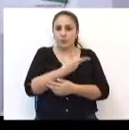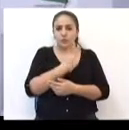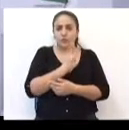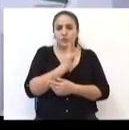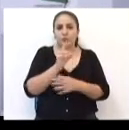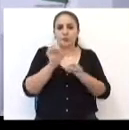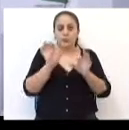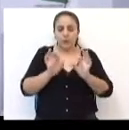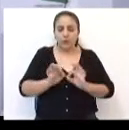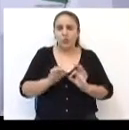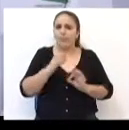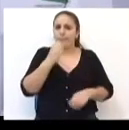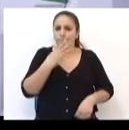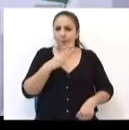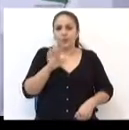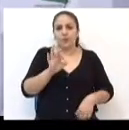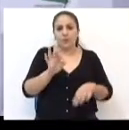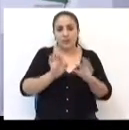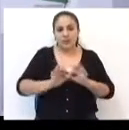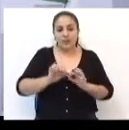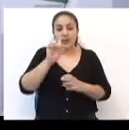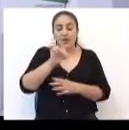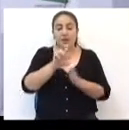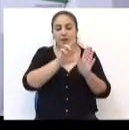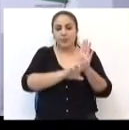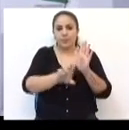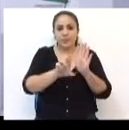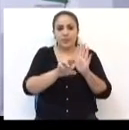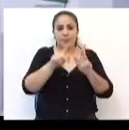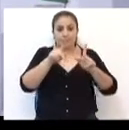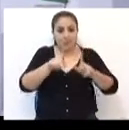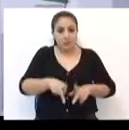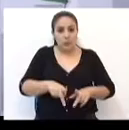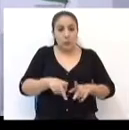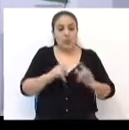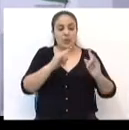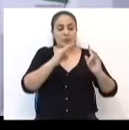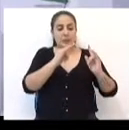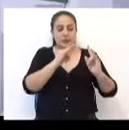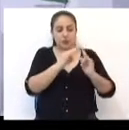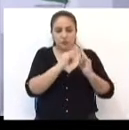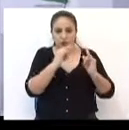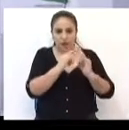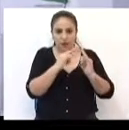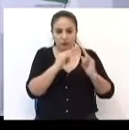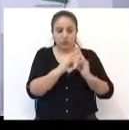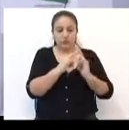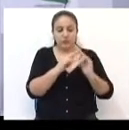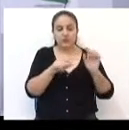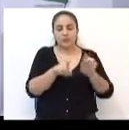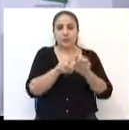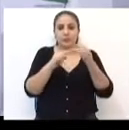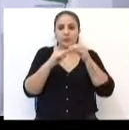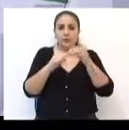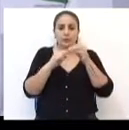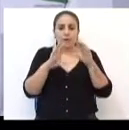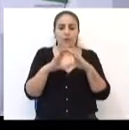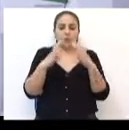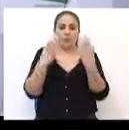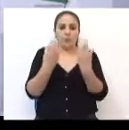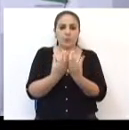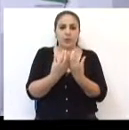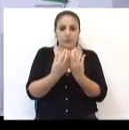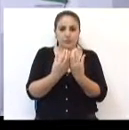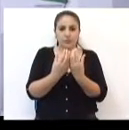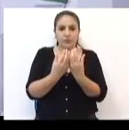um projeto muito bem organizado, que era de representar as pessoas, as entidades e principalmente as comunidades